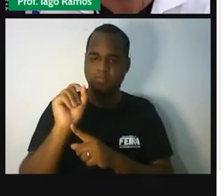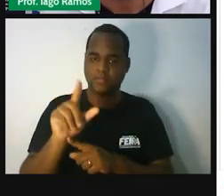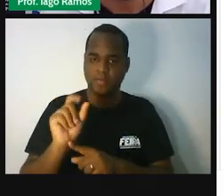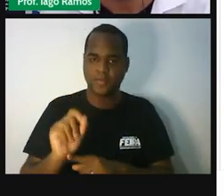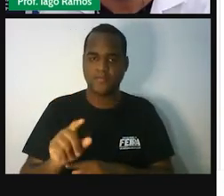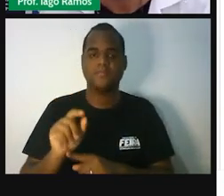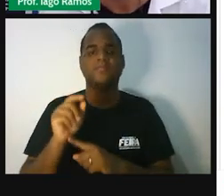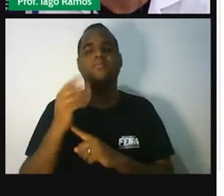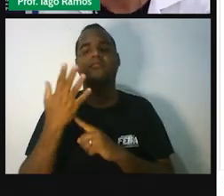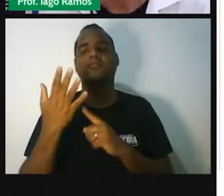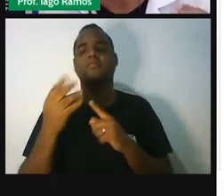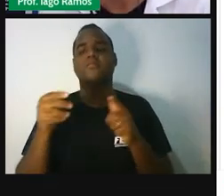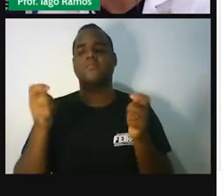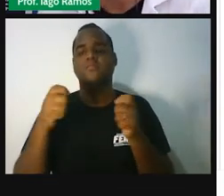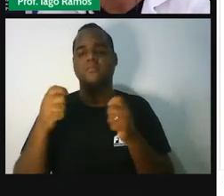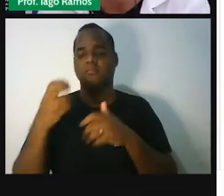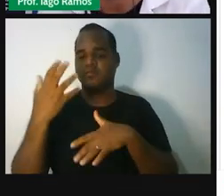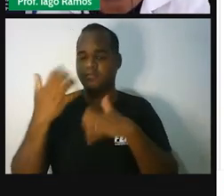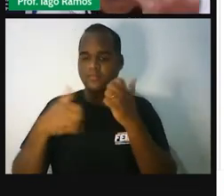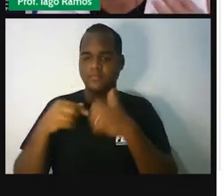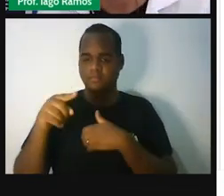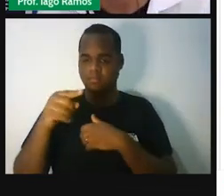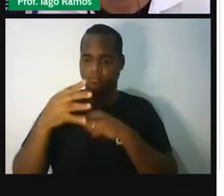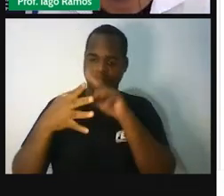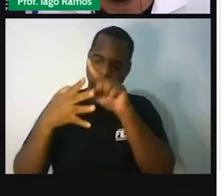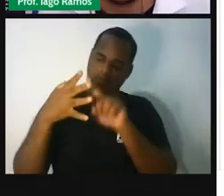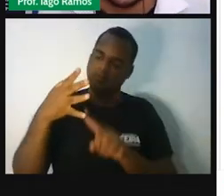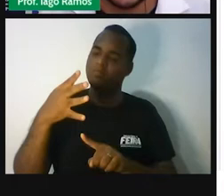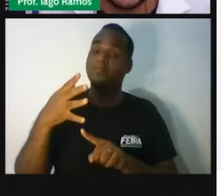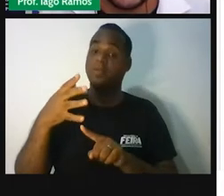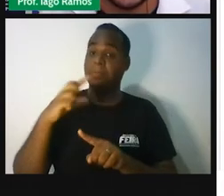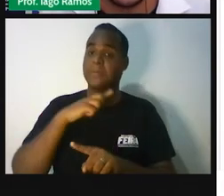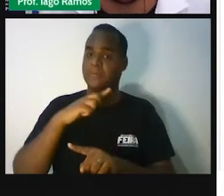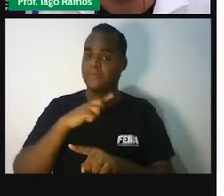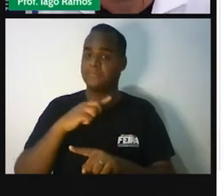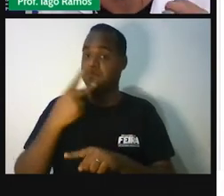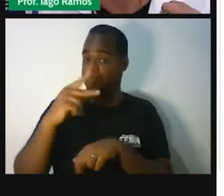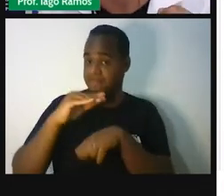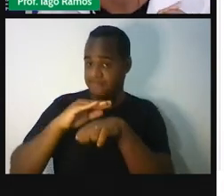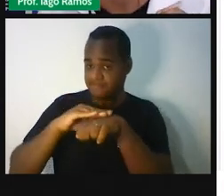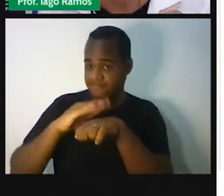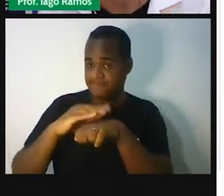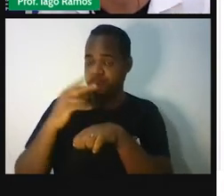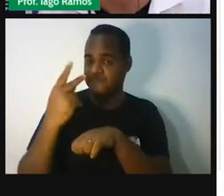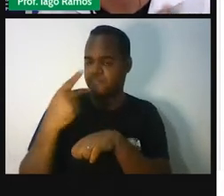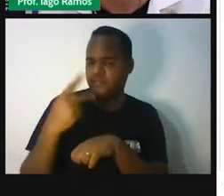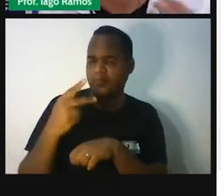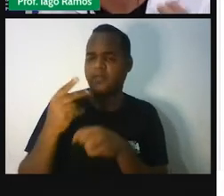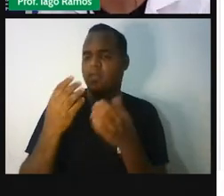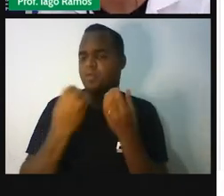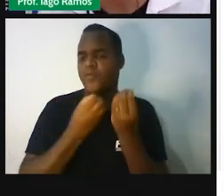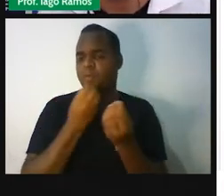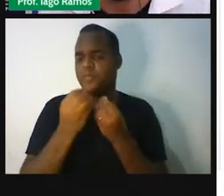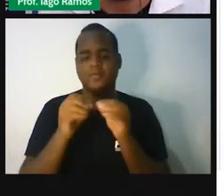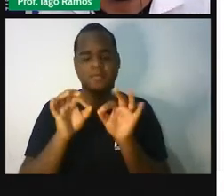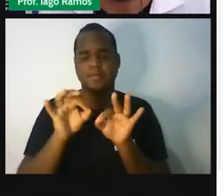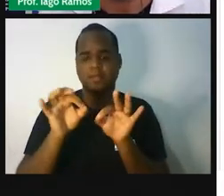tá? Então, quantas opções você tem para você fazer a sua